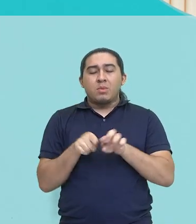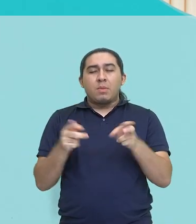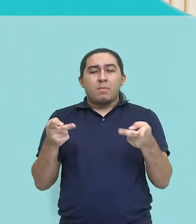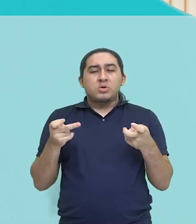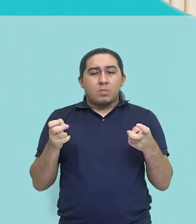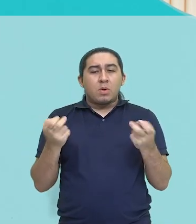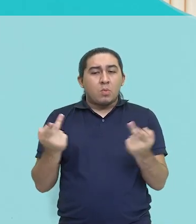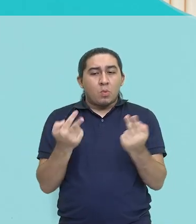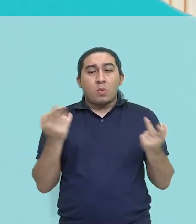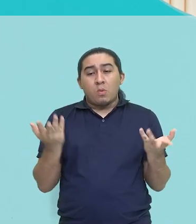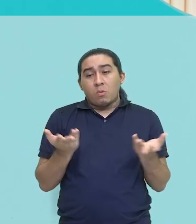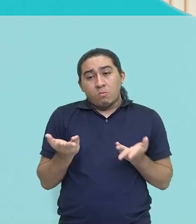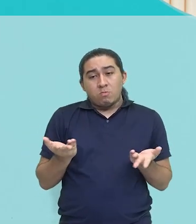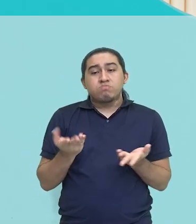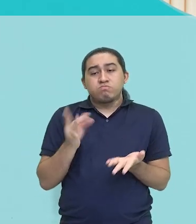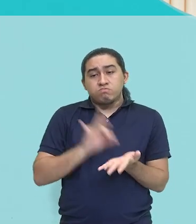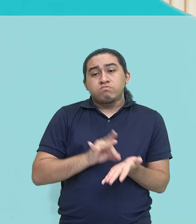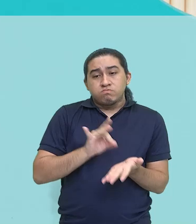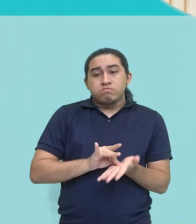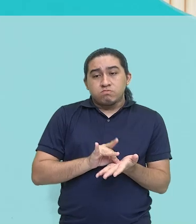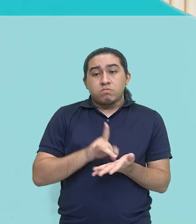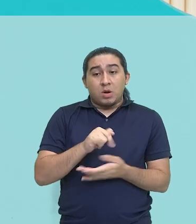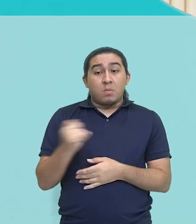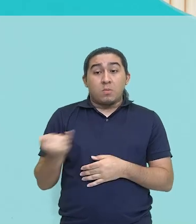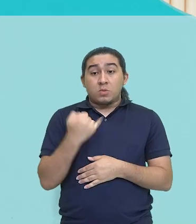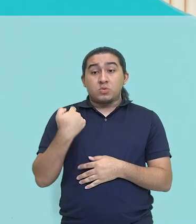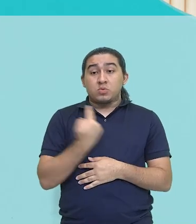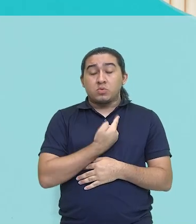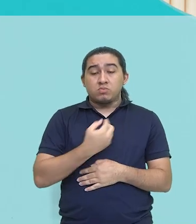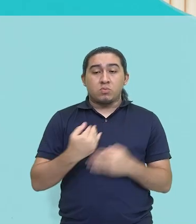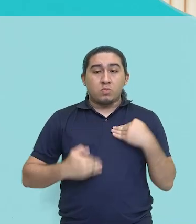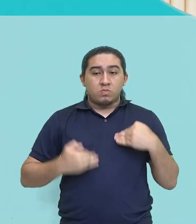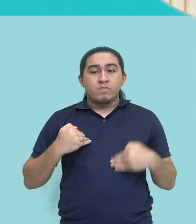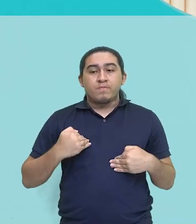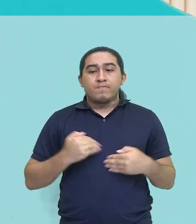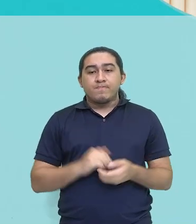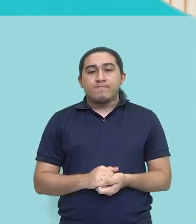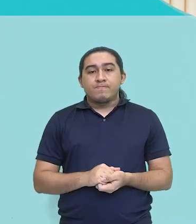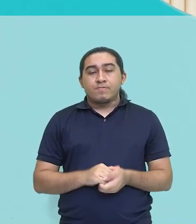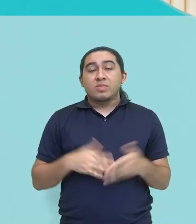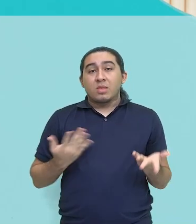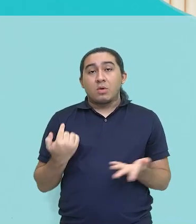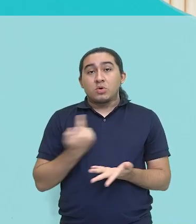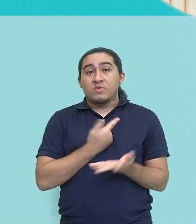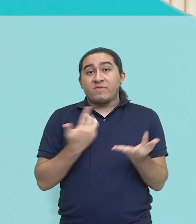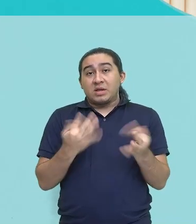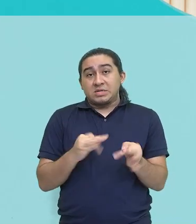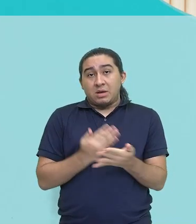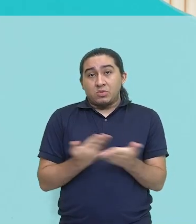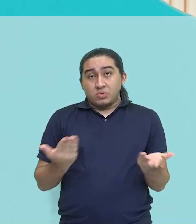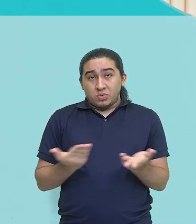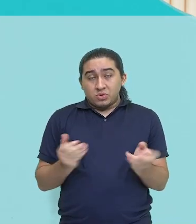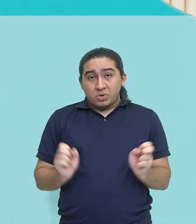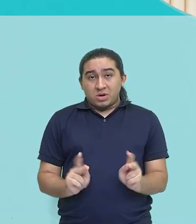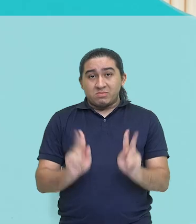tal qual como elas são realmente, algo muito importante do nosso corpo. Então aqui a gente finaliza a